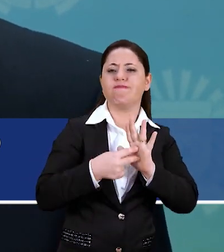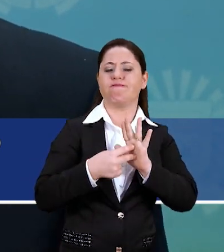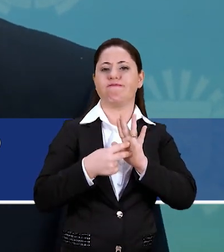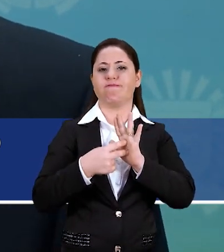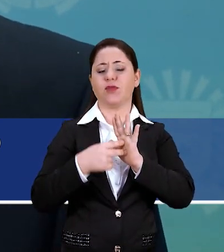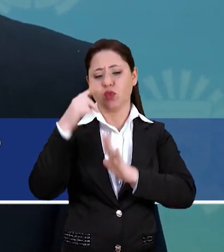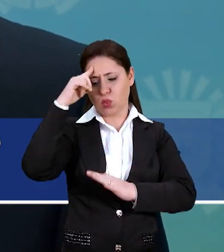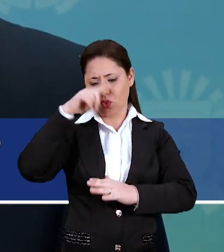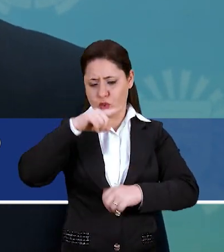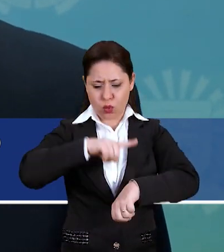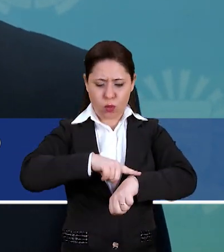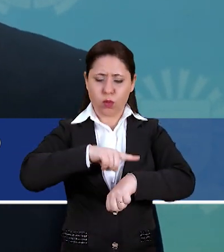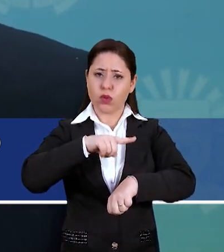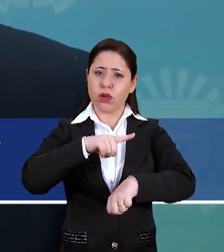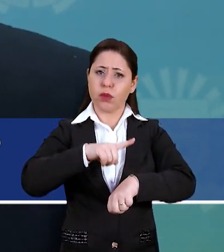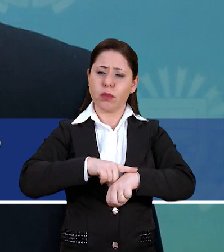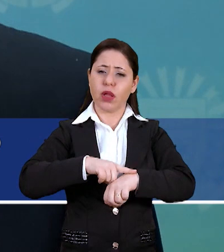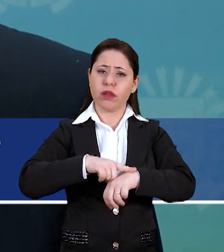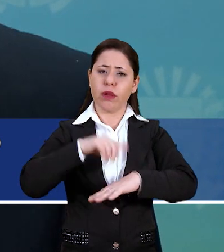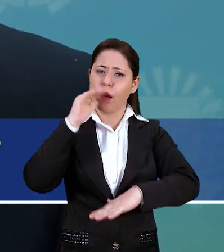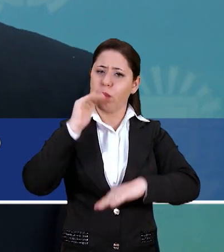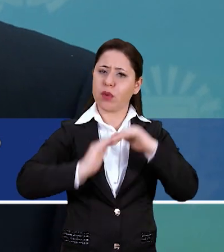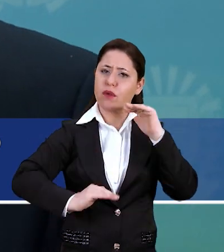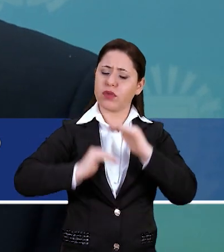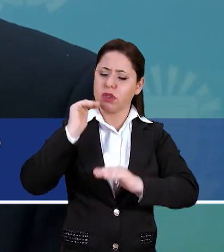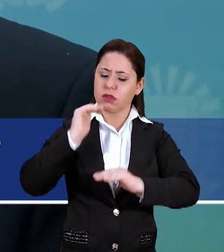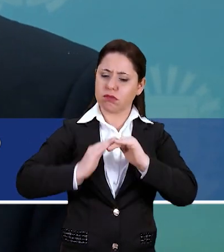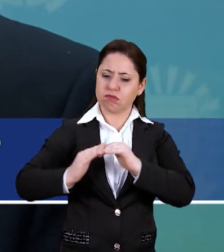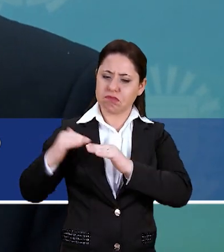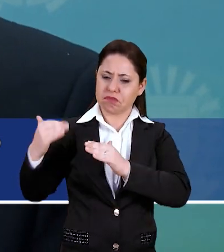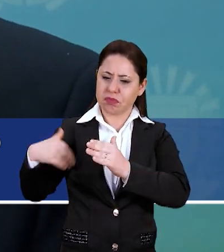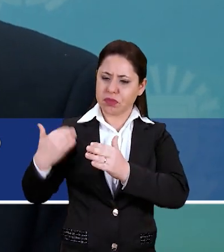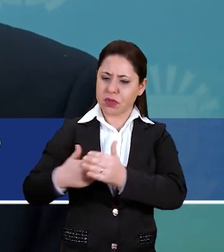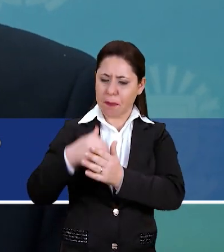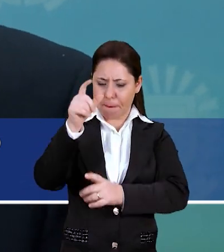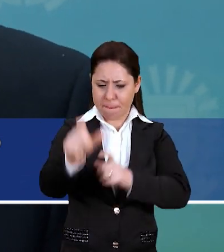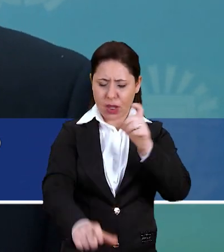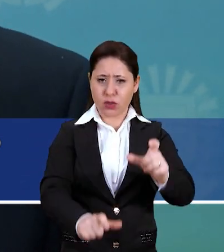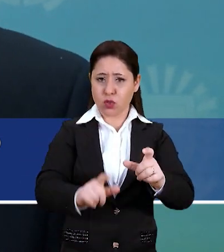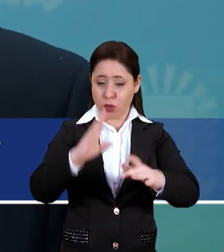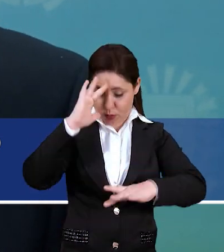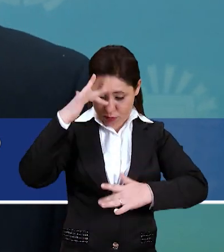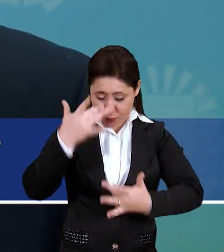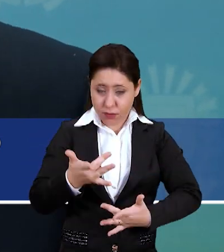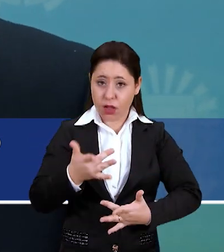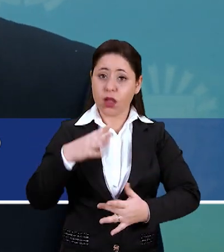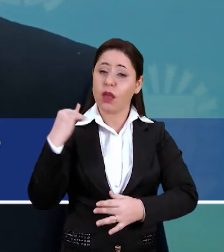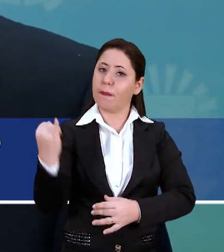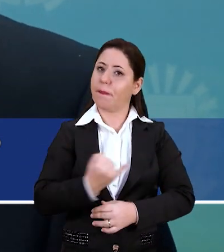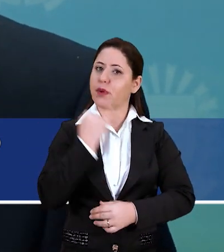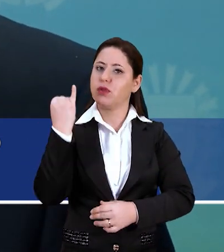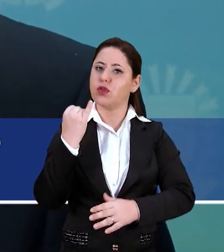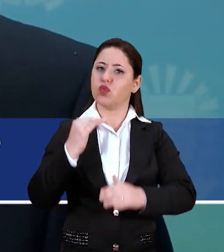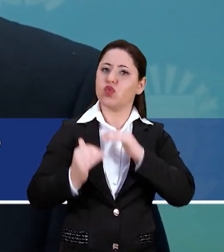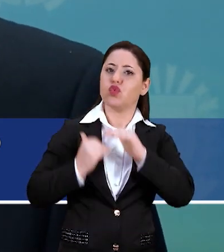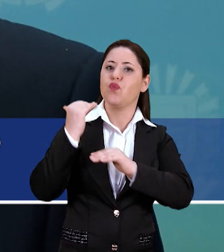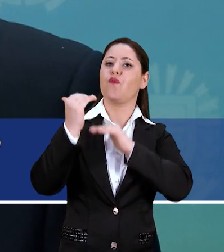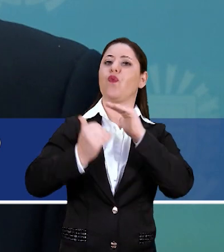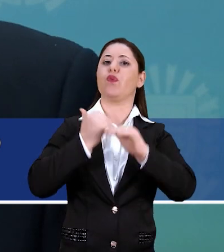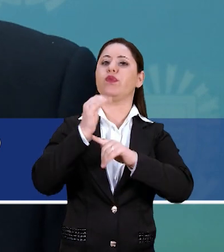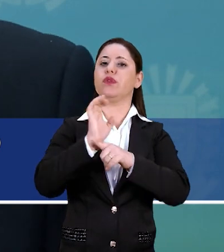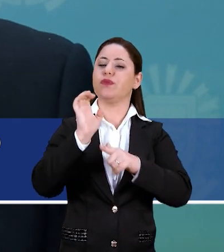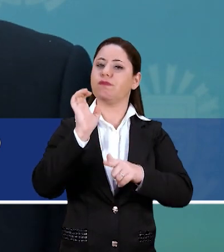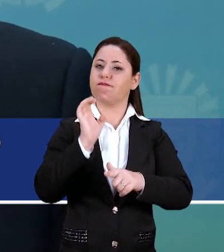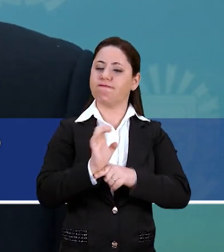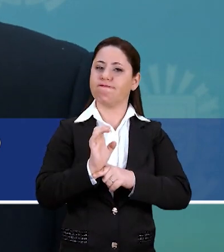desse momento, está na carreira dos profissionais que vão ser homenageados e a importância deles no desenvolvimento desse Estado, no